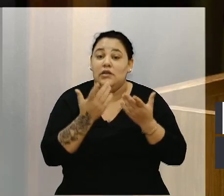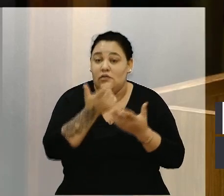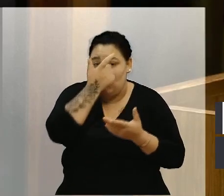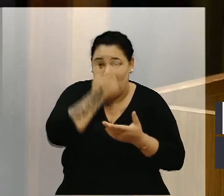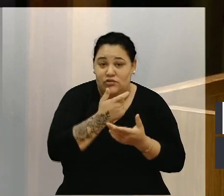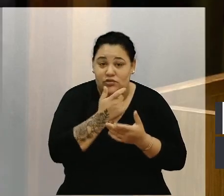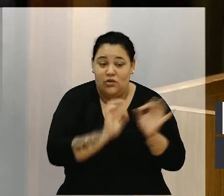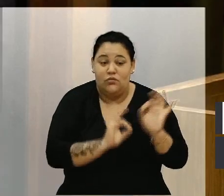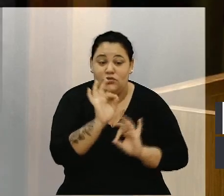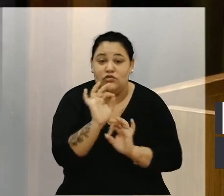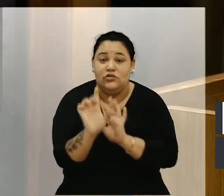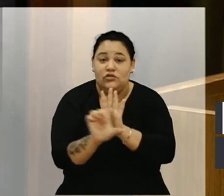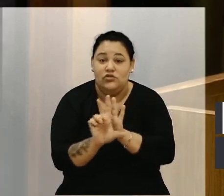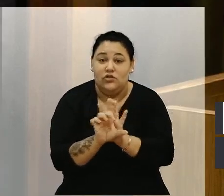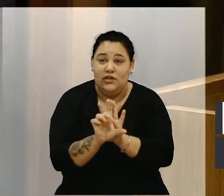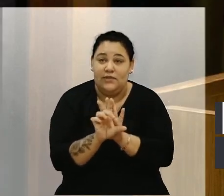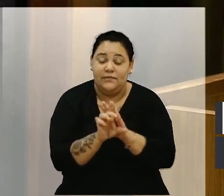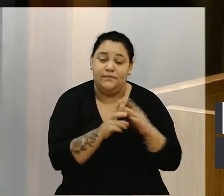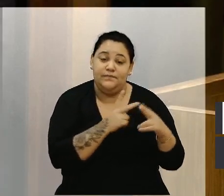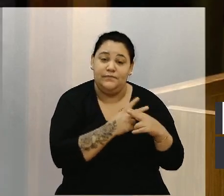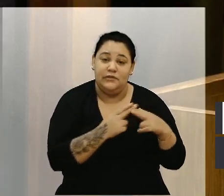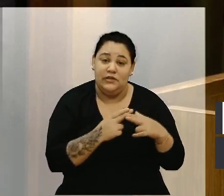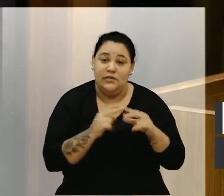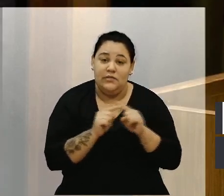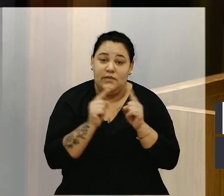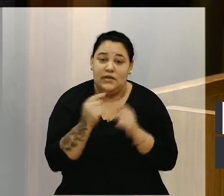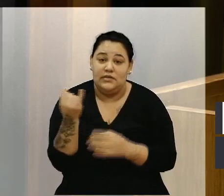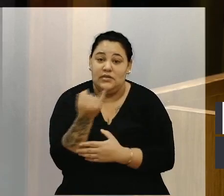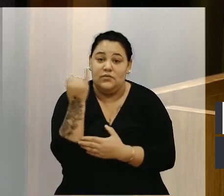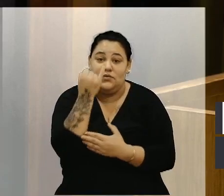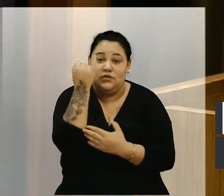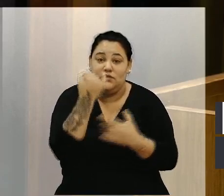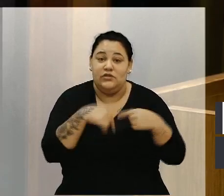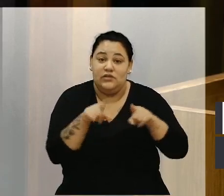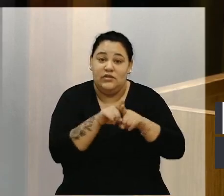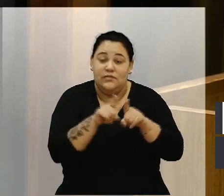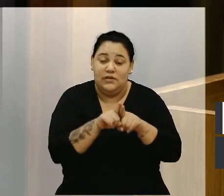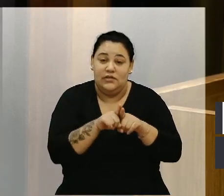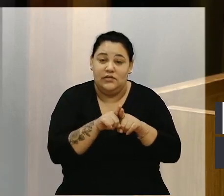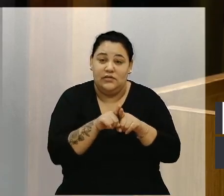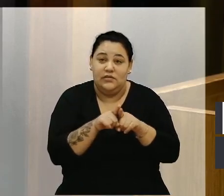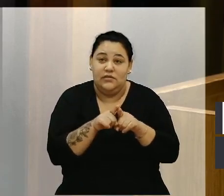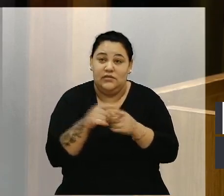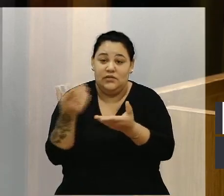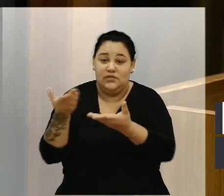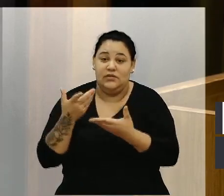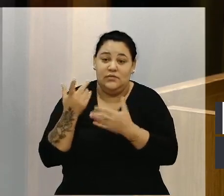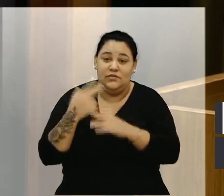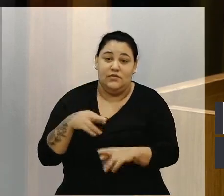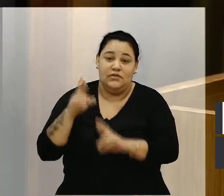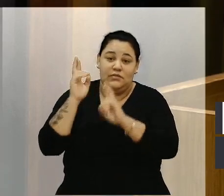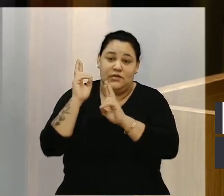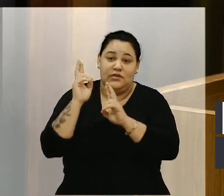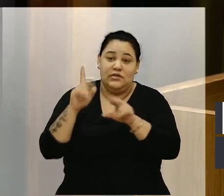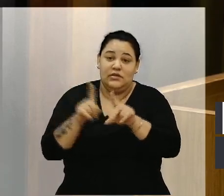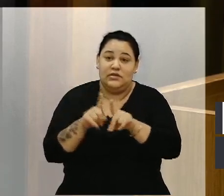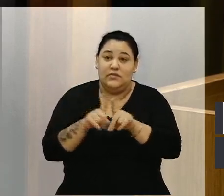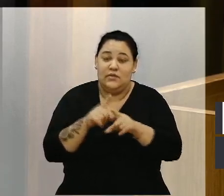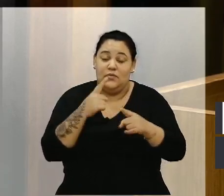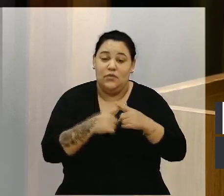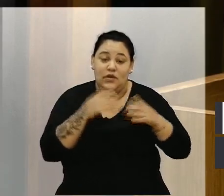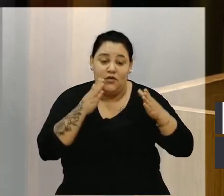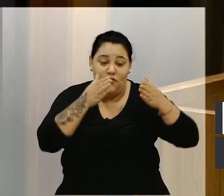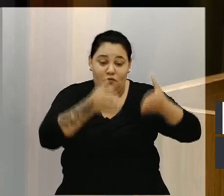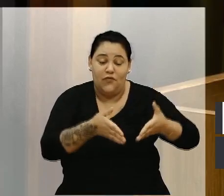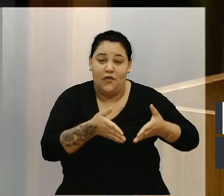de lei singelo, mas importante, que traz um pouco de esperança, porque o tema acaba muito focado na tragédia, e